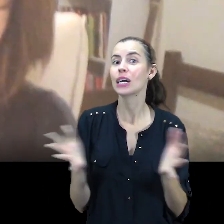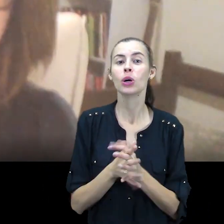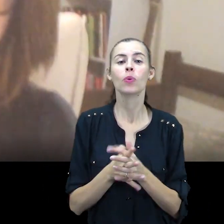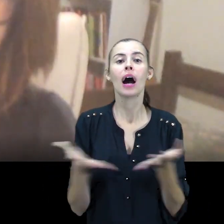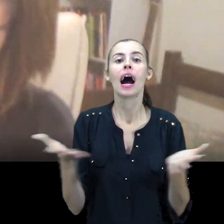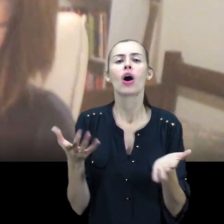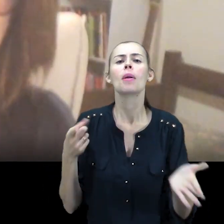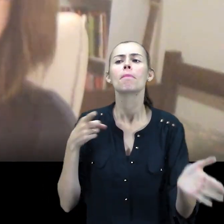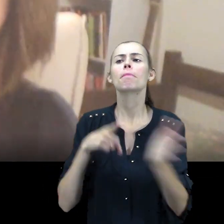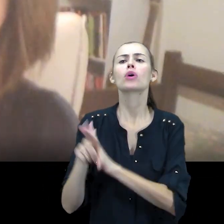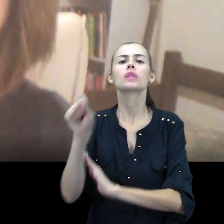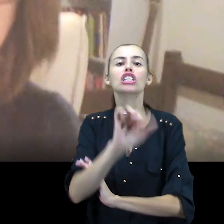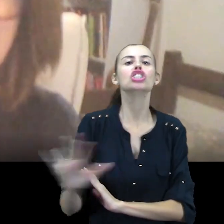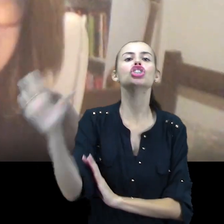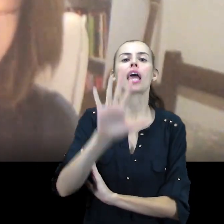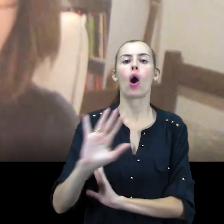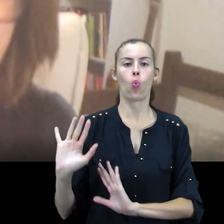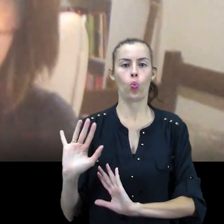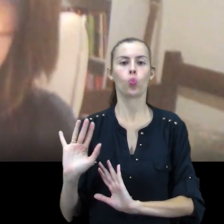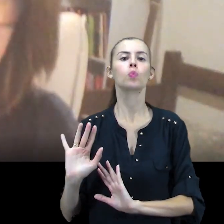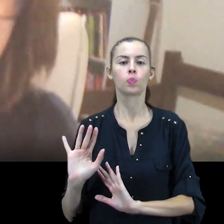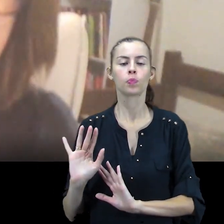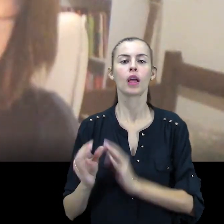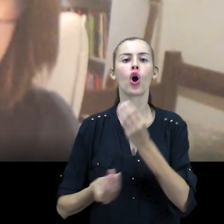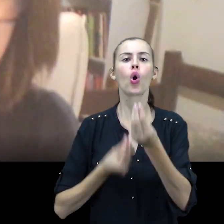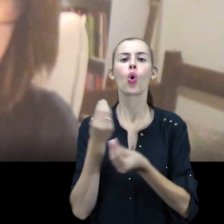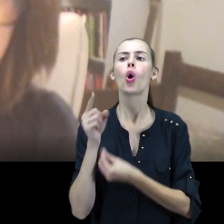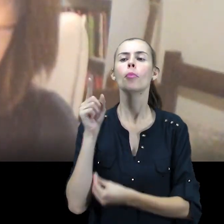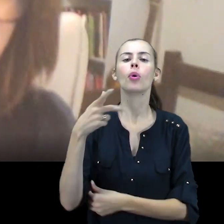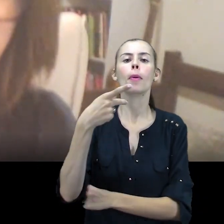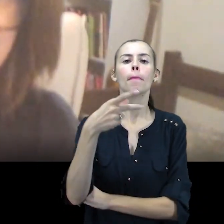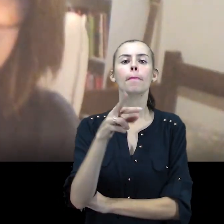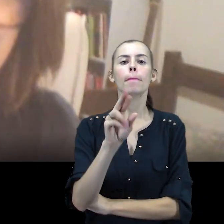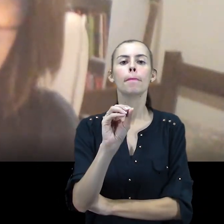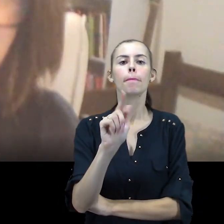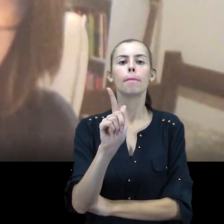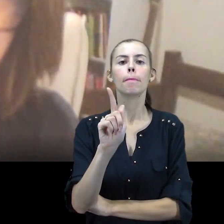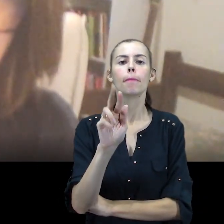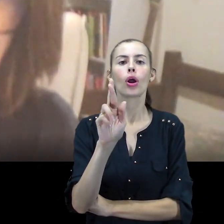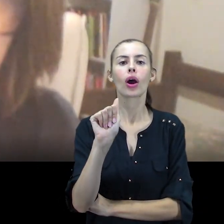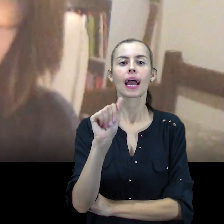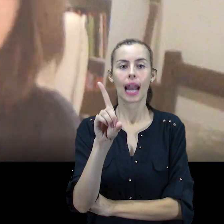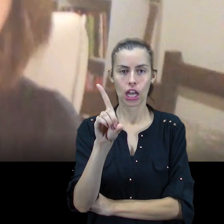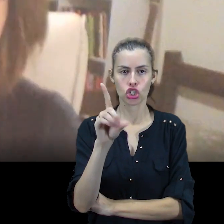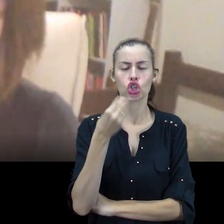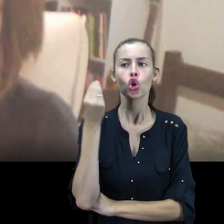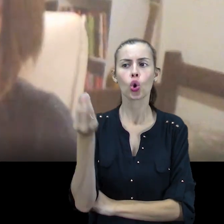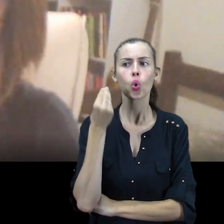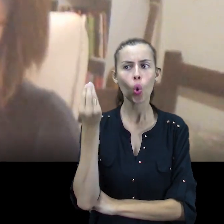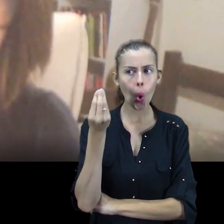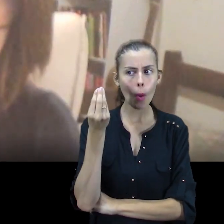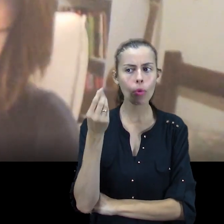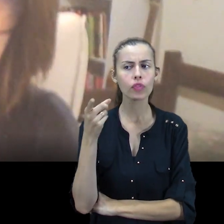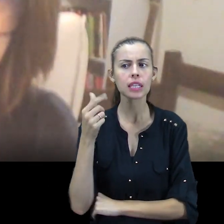avalia essa proposta até aqui? Parece, ouvindo você, que tem mais elementos